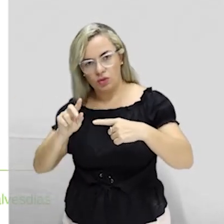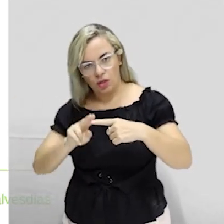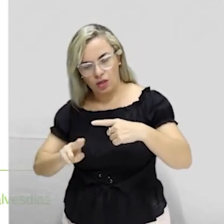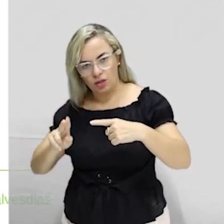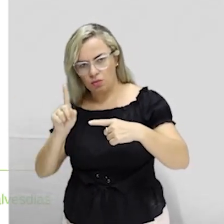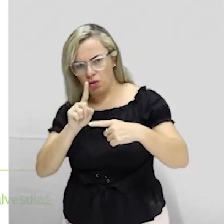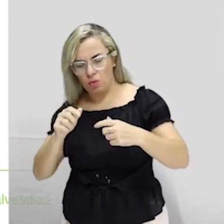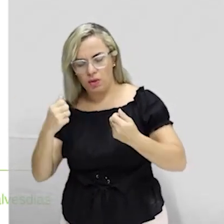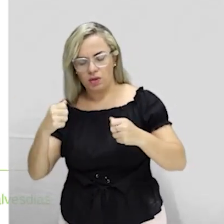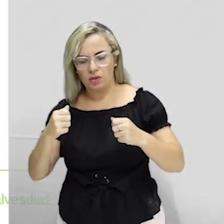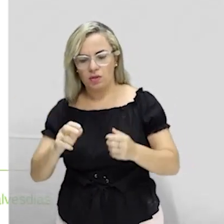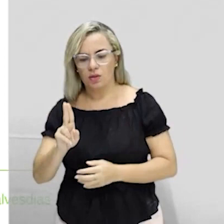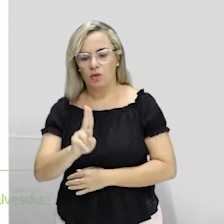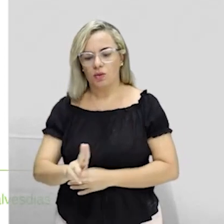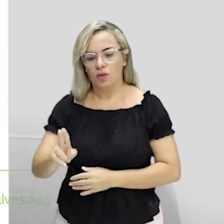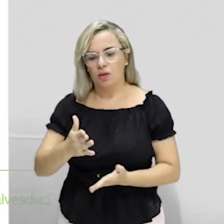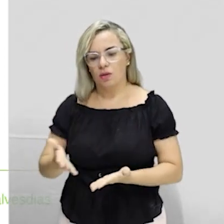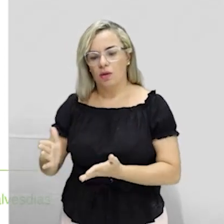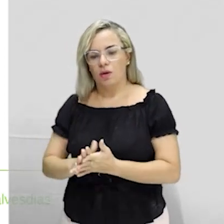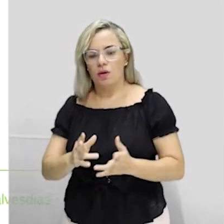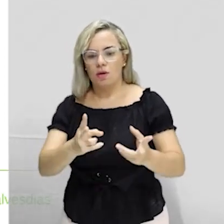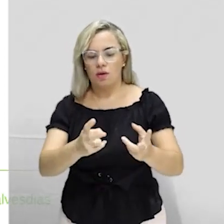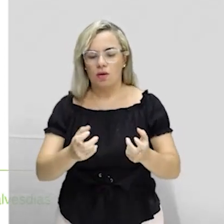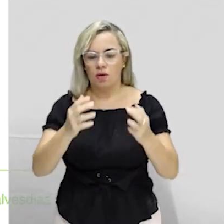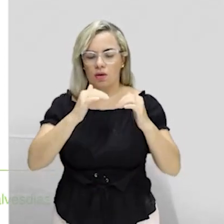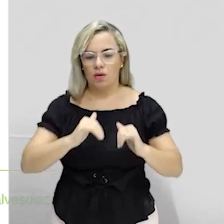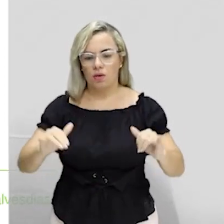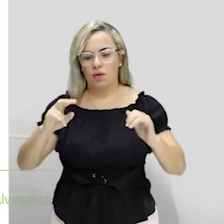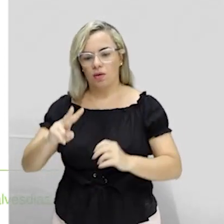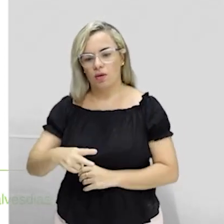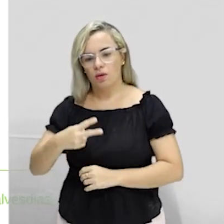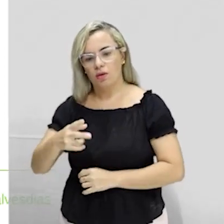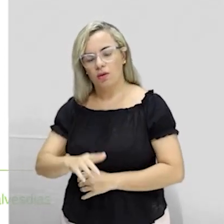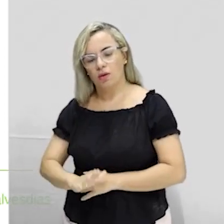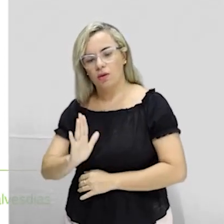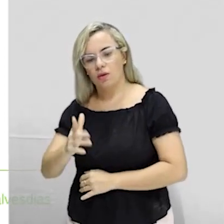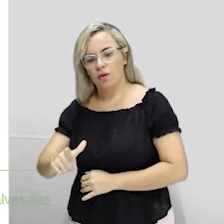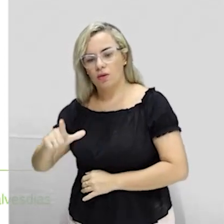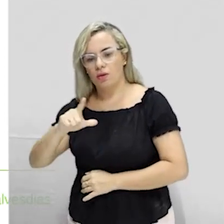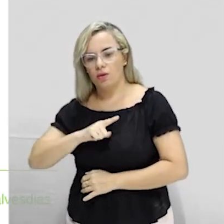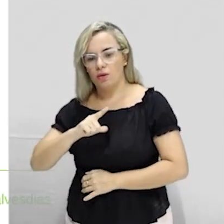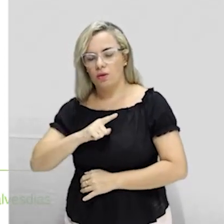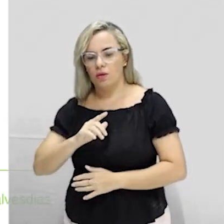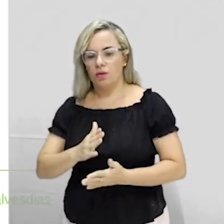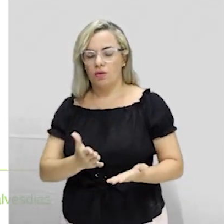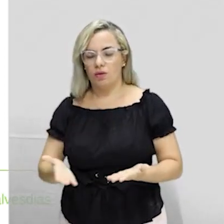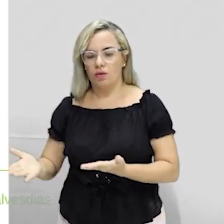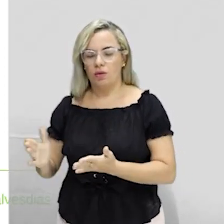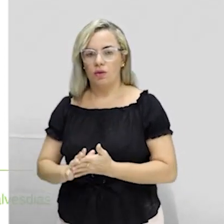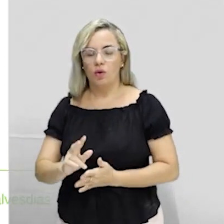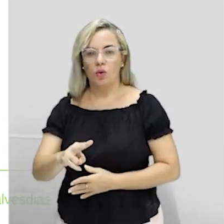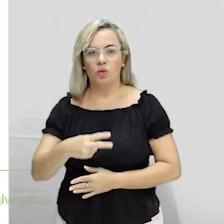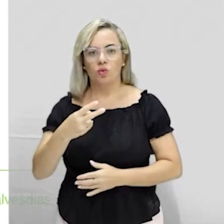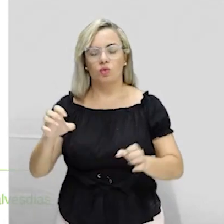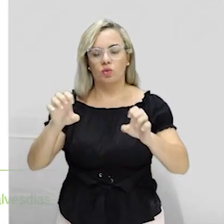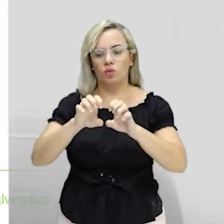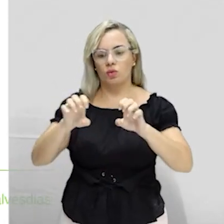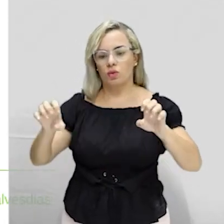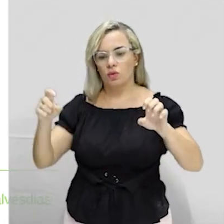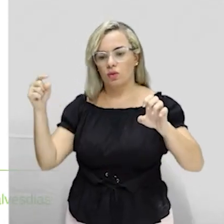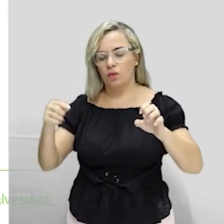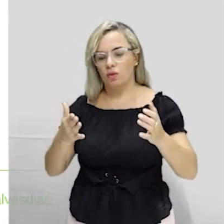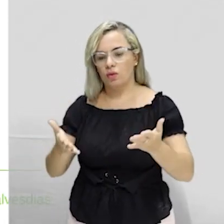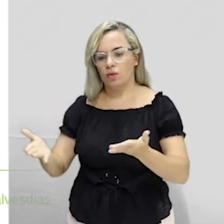tenho essas duas informações aqui, tá? Então, eu já tenho aqui duas equações que estão inicialmente